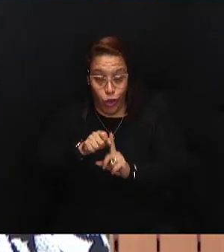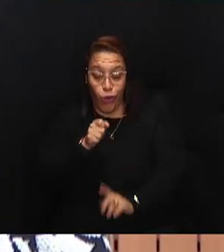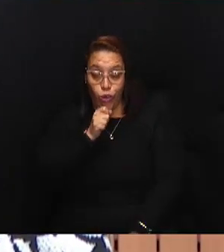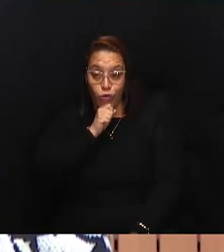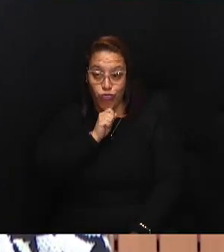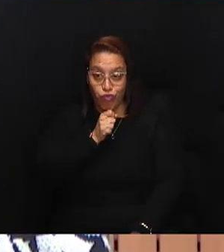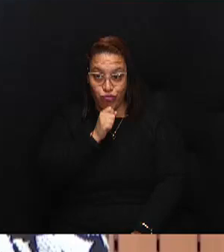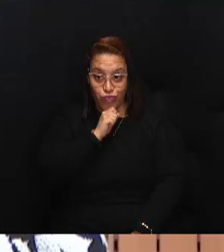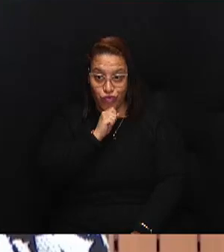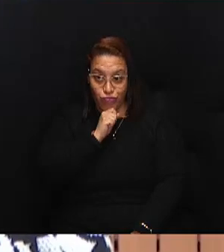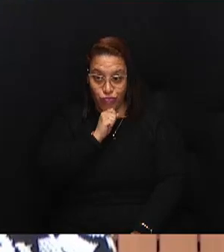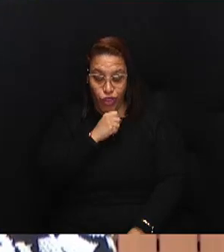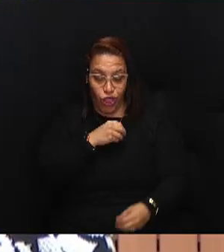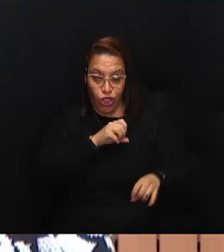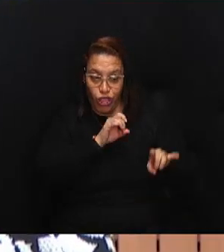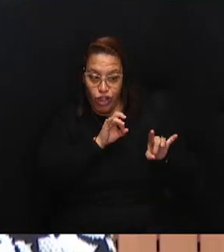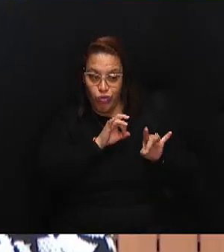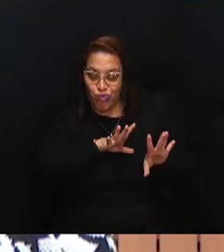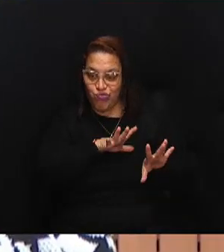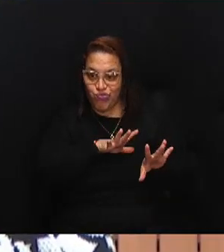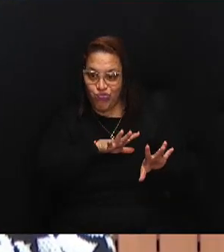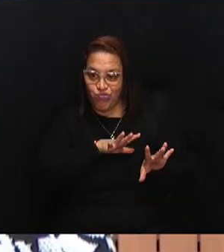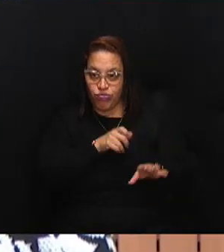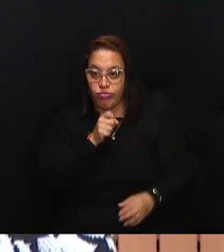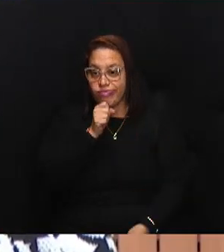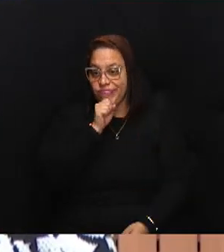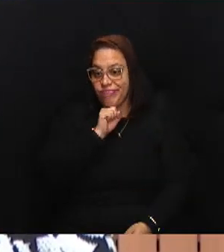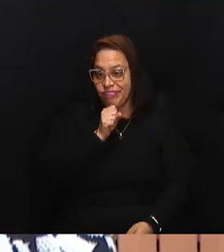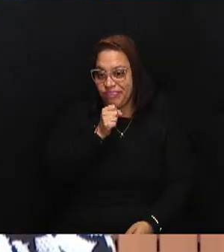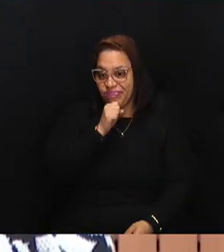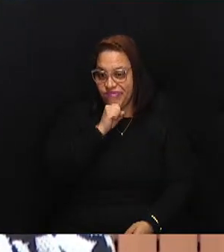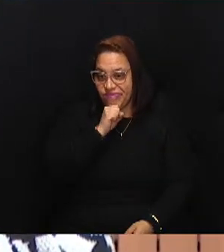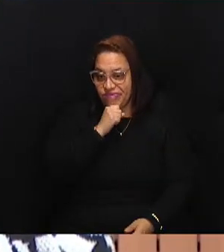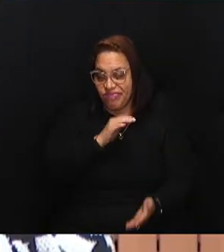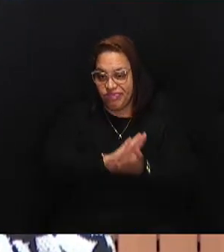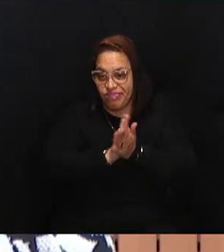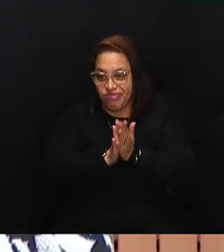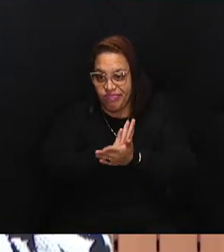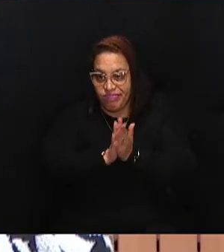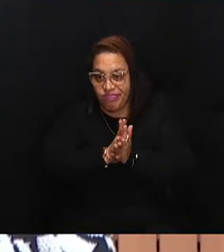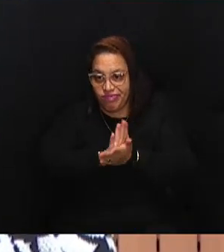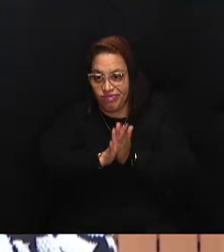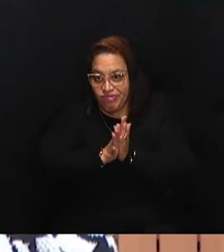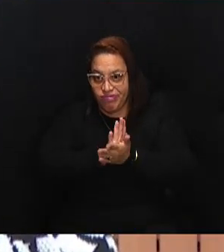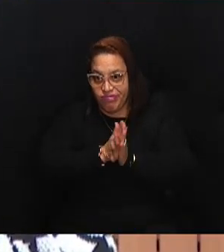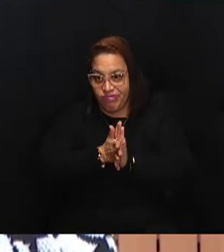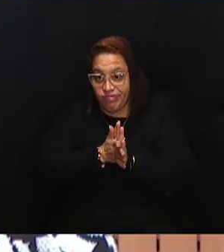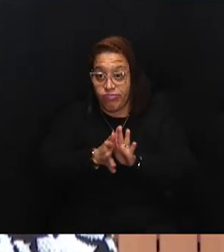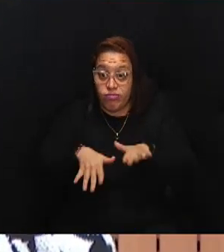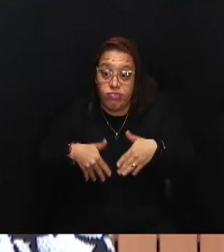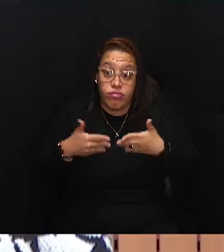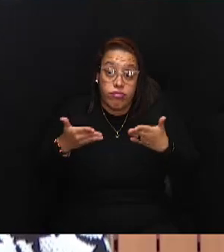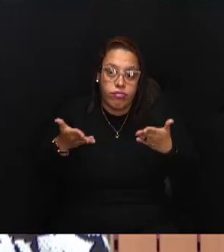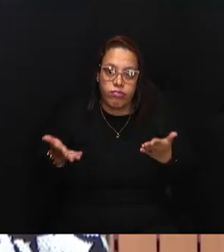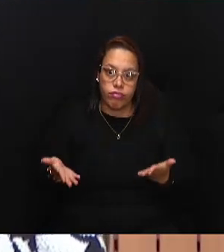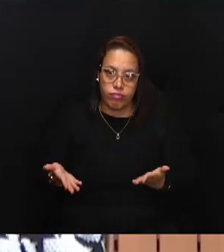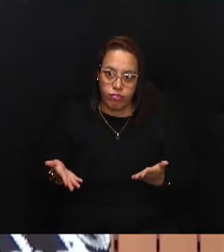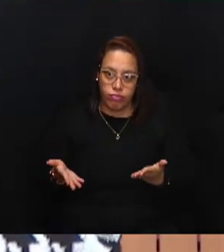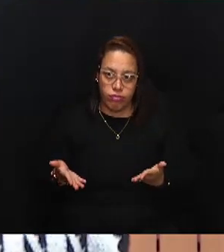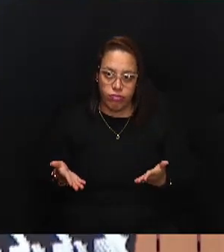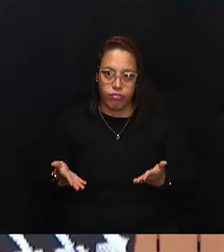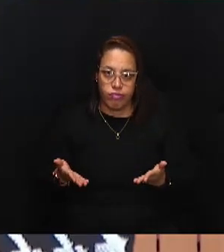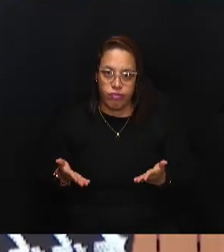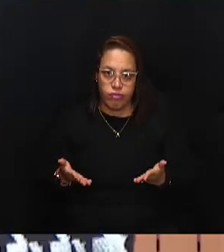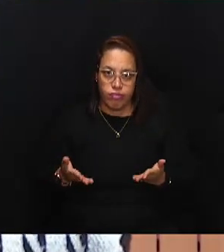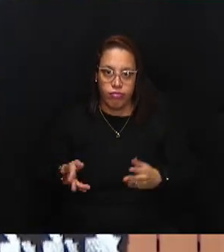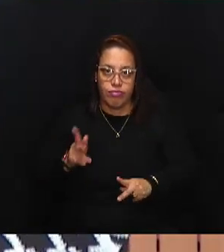velho nós jogamos fora, o velho nós destruímos, né? Então, isso faz com que